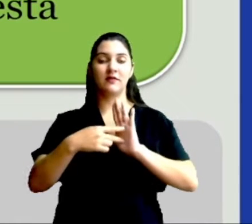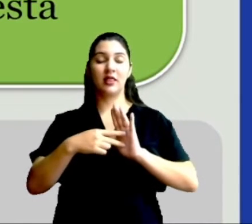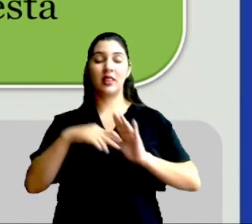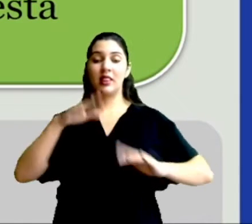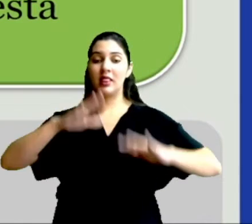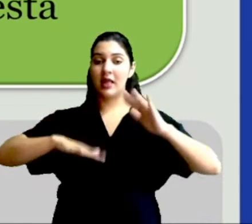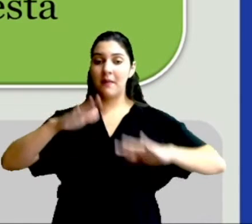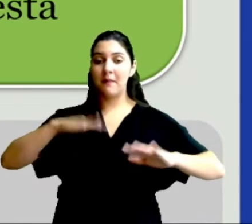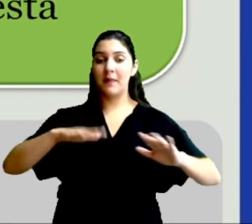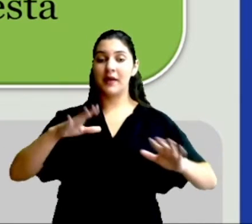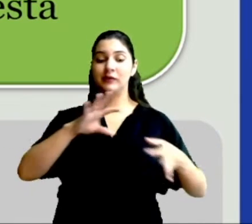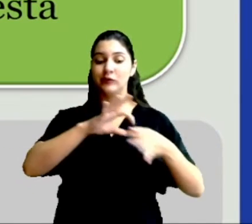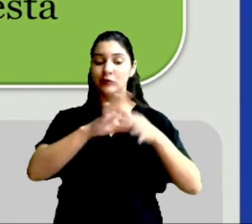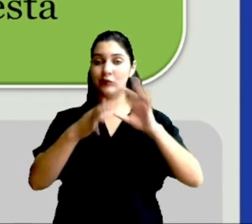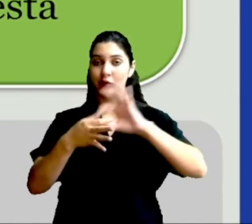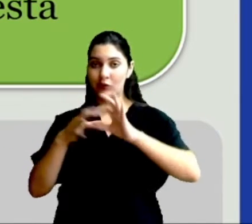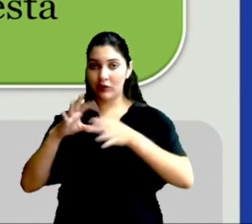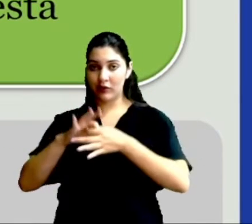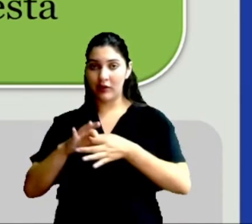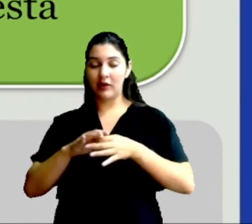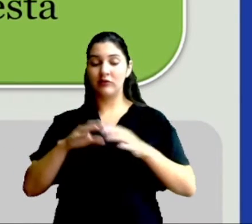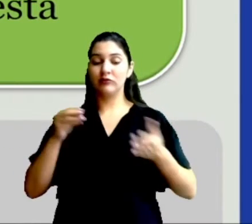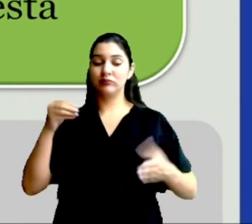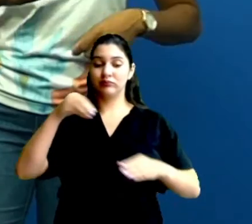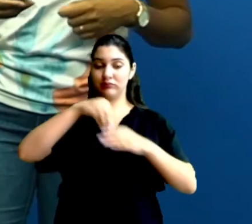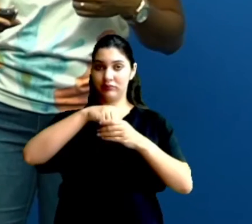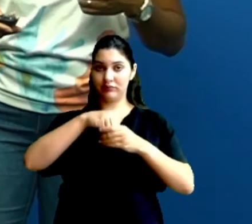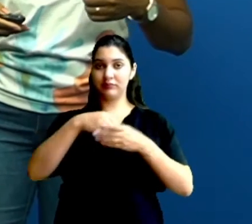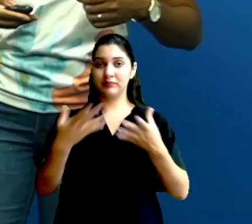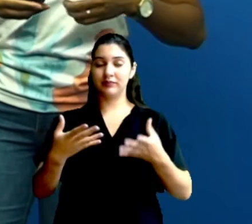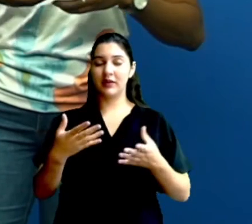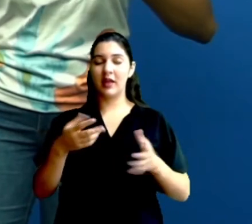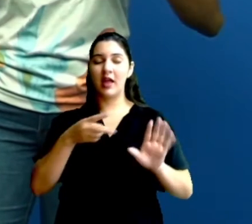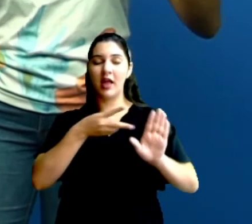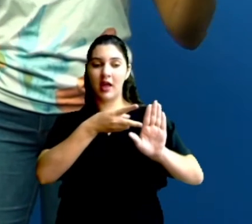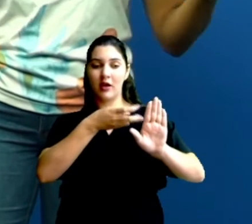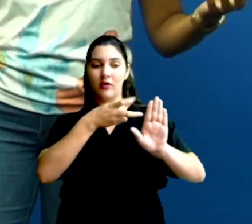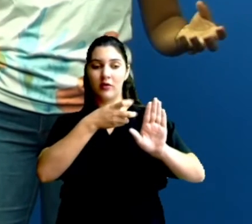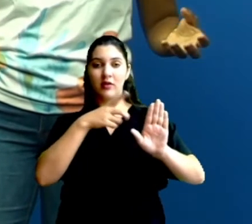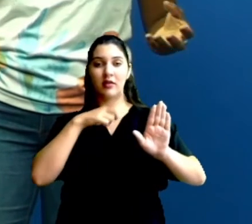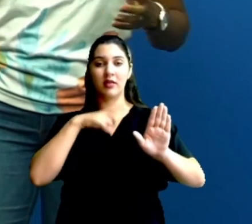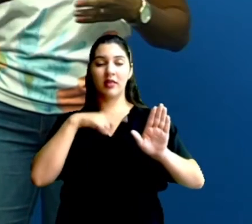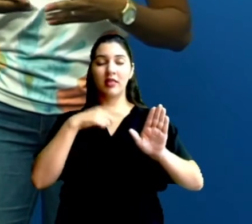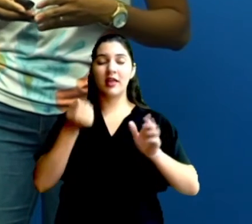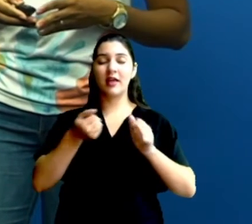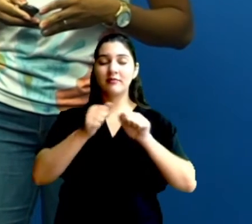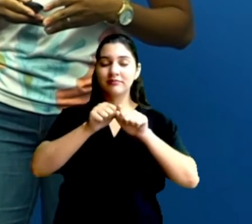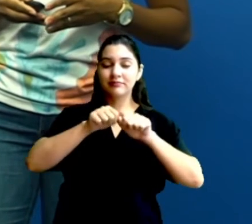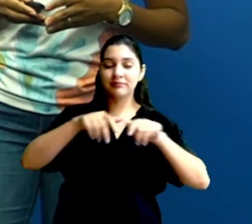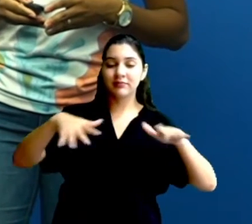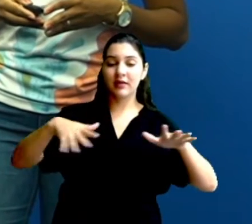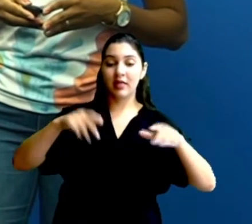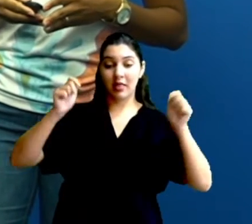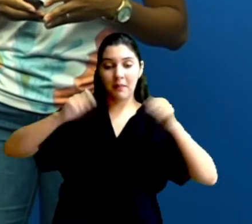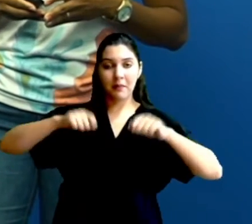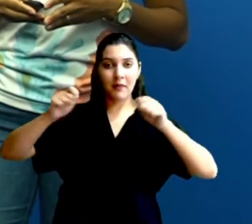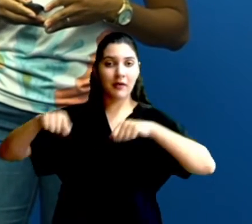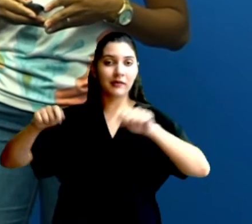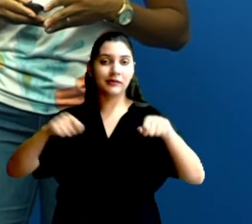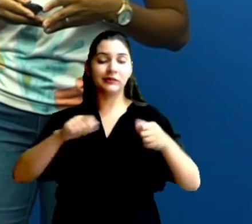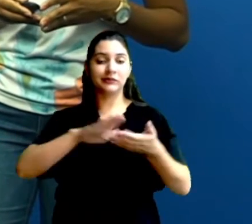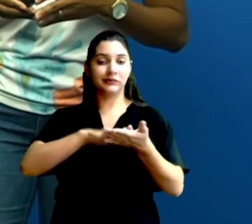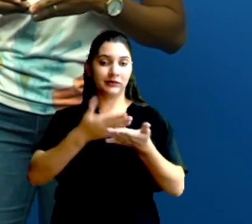está inserida. Então, a conotação, ela dá esse leque de possibilidades